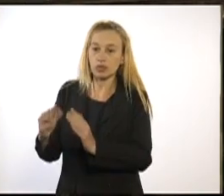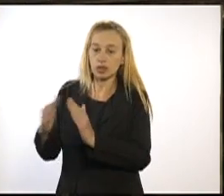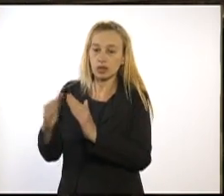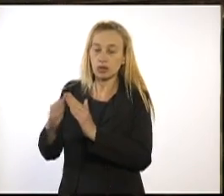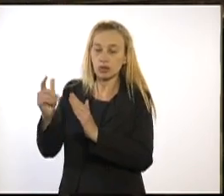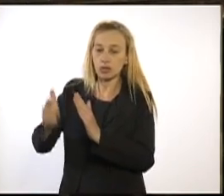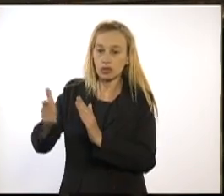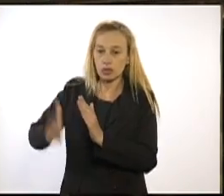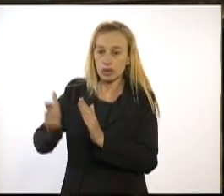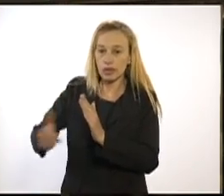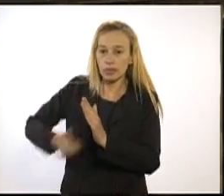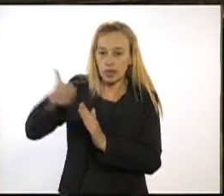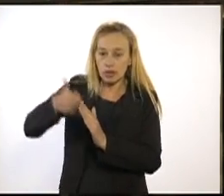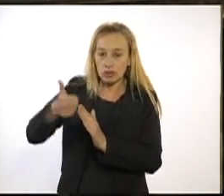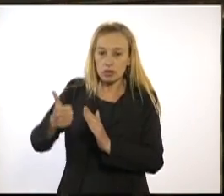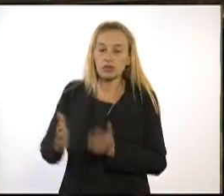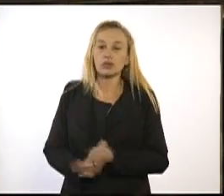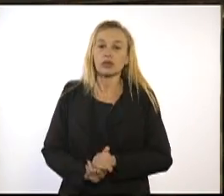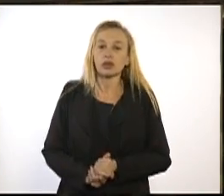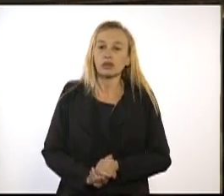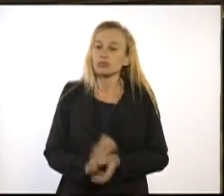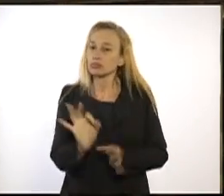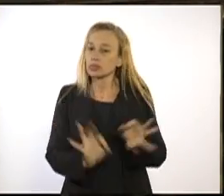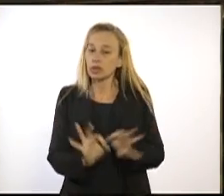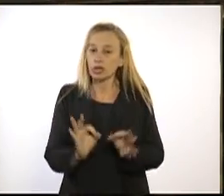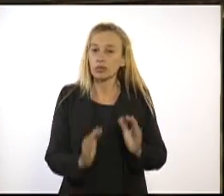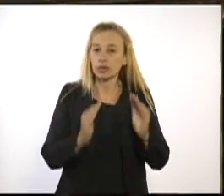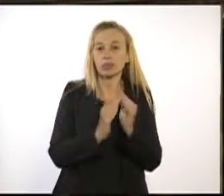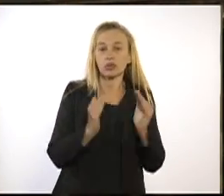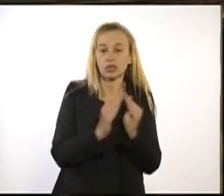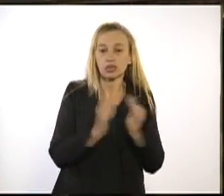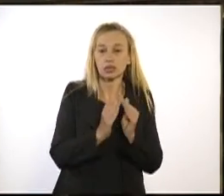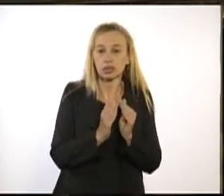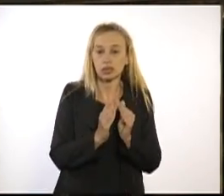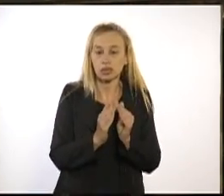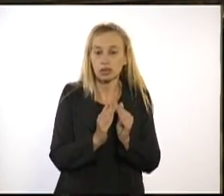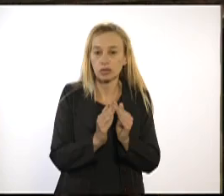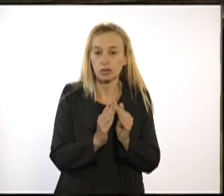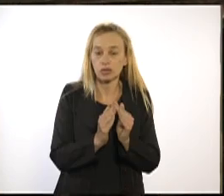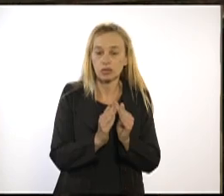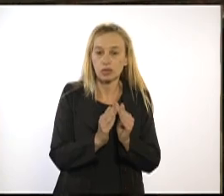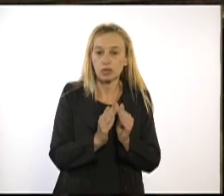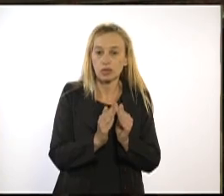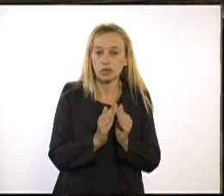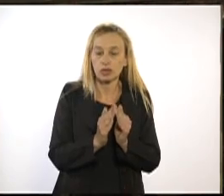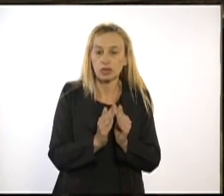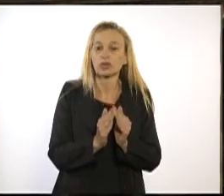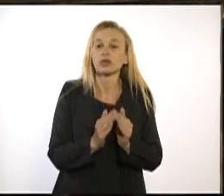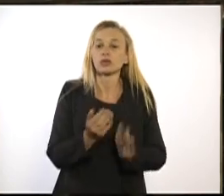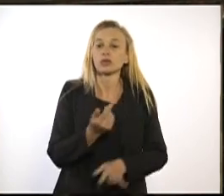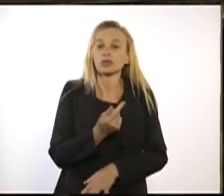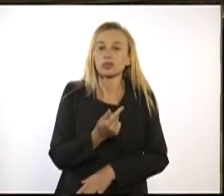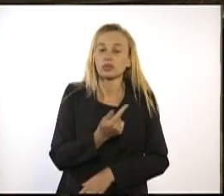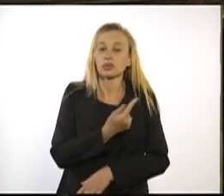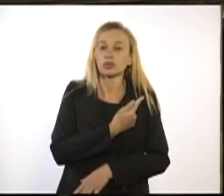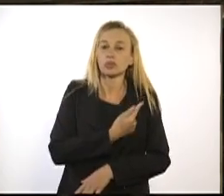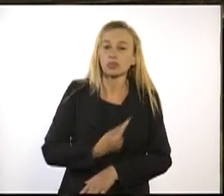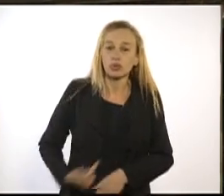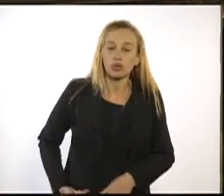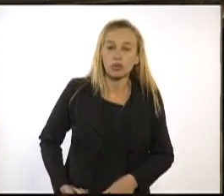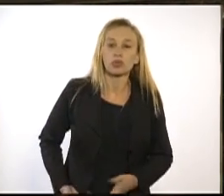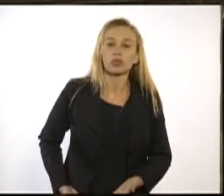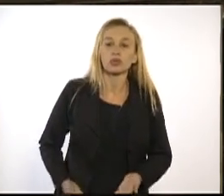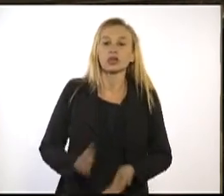um programa de fato de habitação popular para as áreas de especial interesse social, localizadas nessas zonas